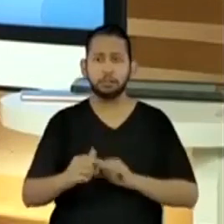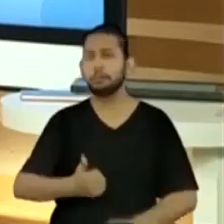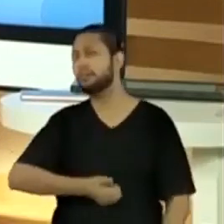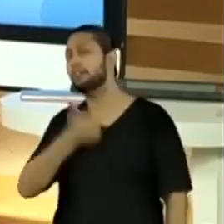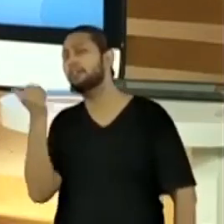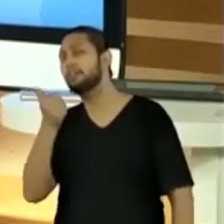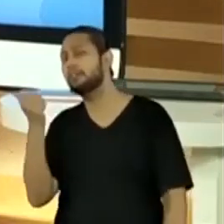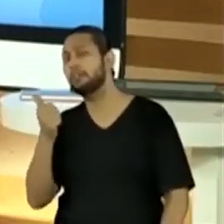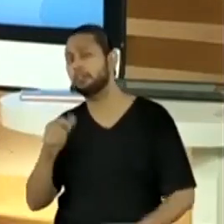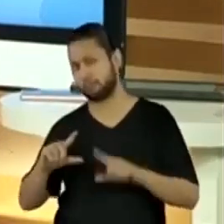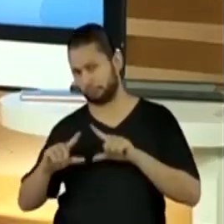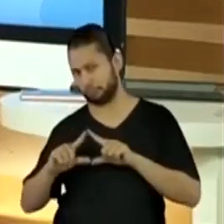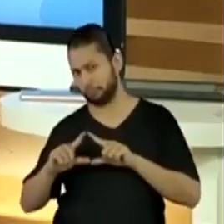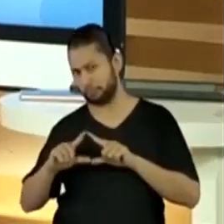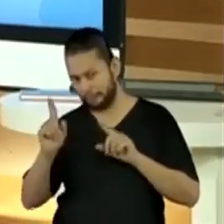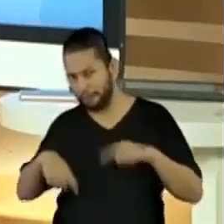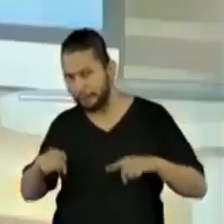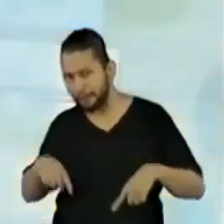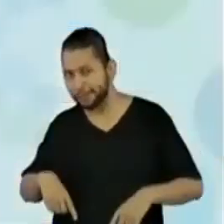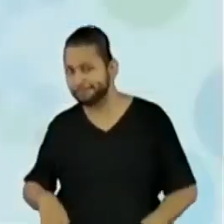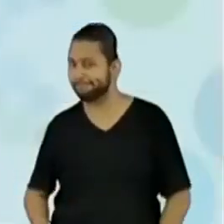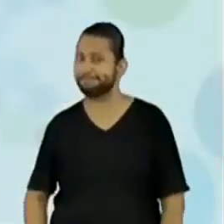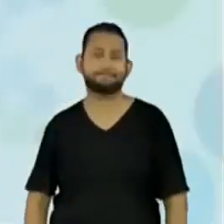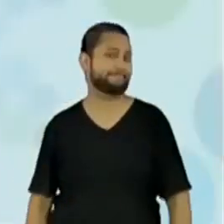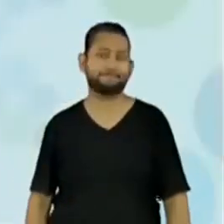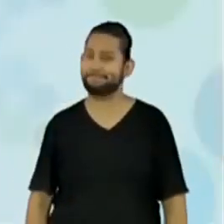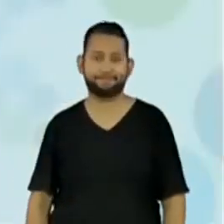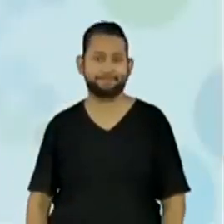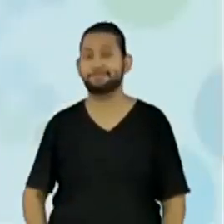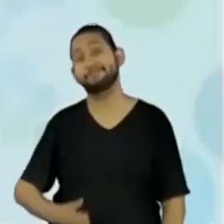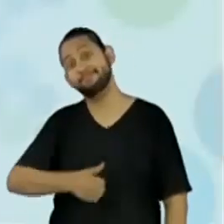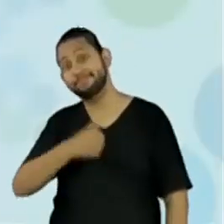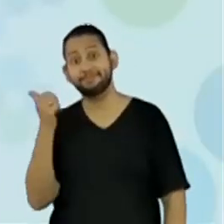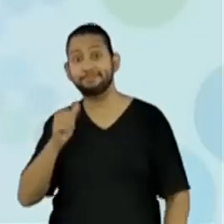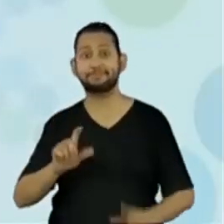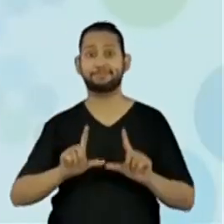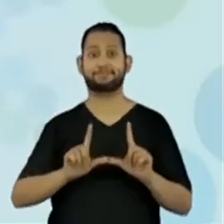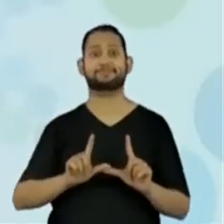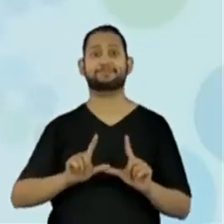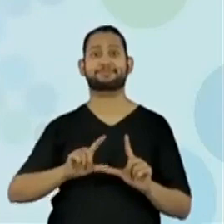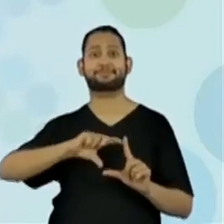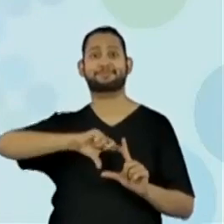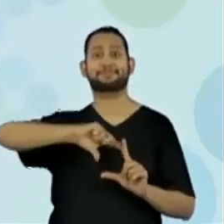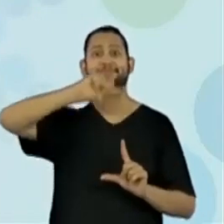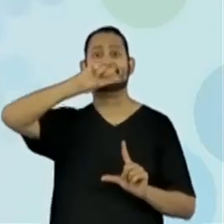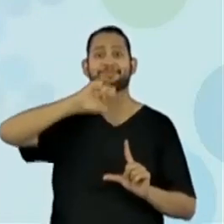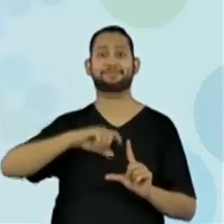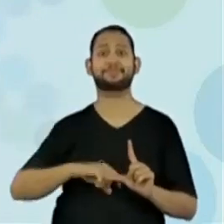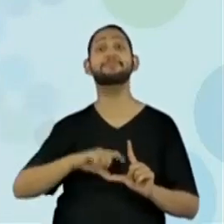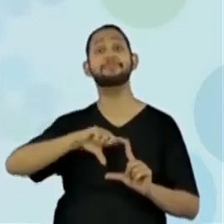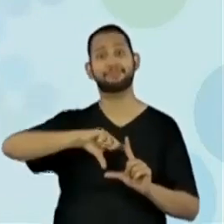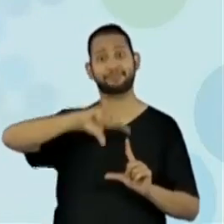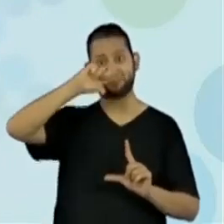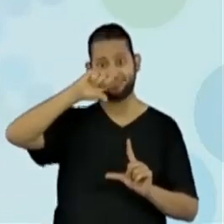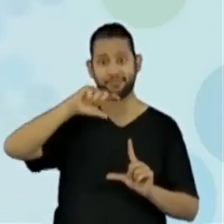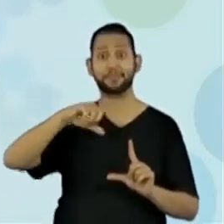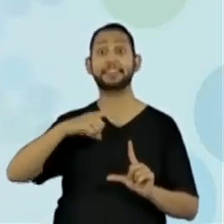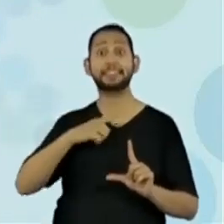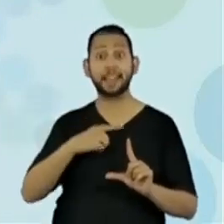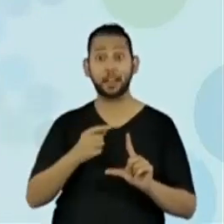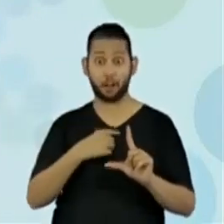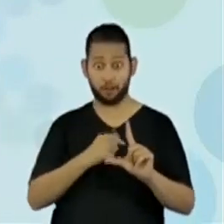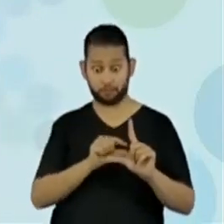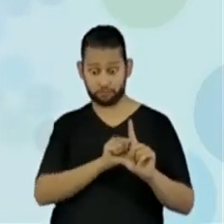E nós temos aqui, ó, um prisma. O prisma é um pouquinho diferente da pirâmide, porque ele tem, ó, 2